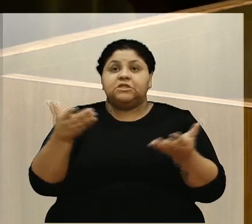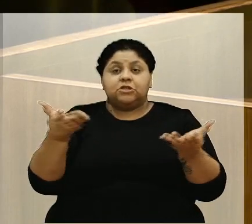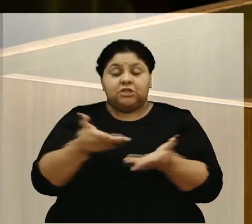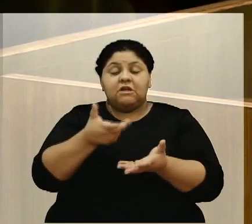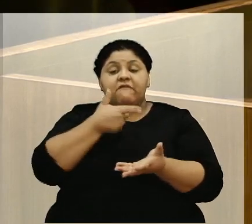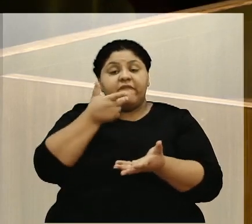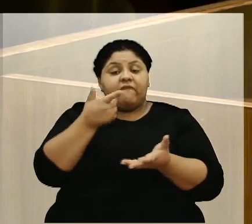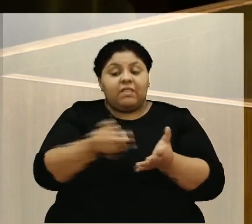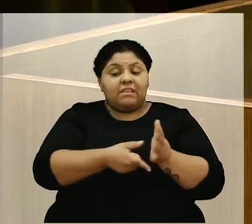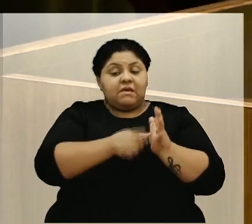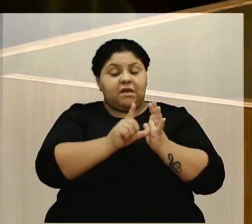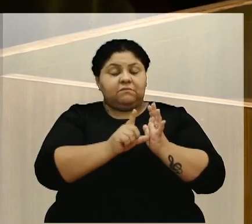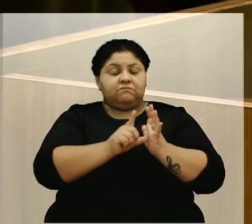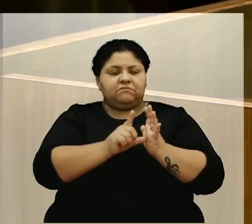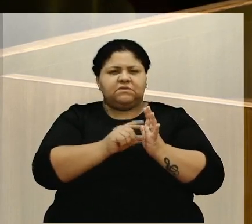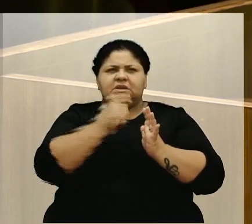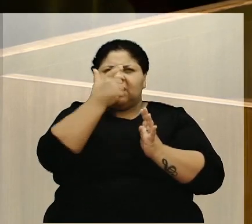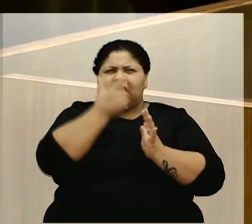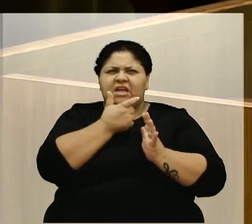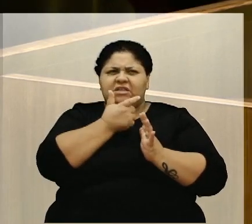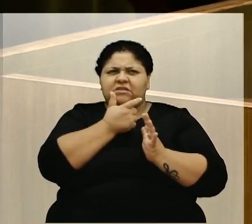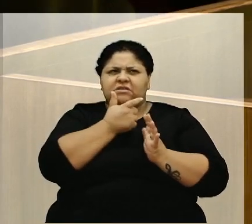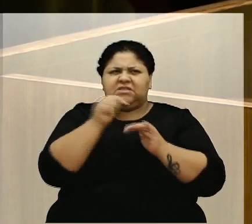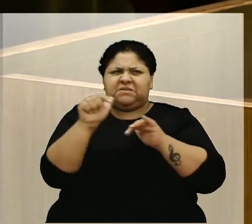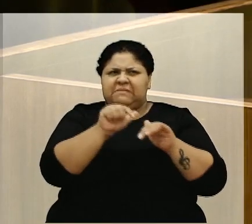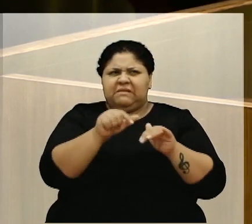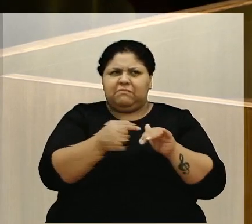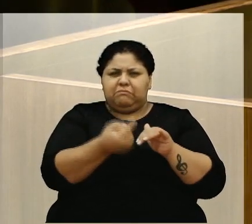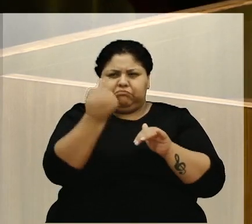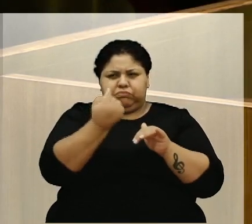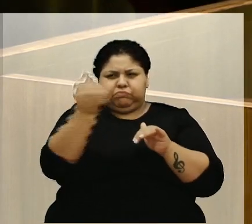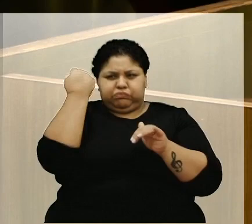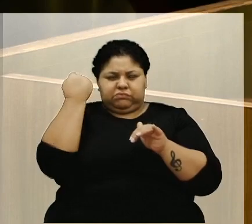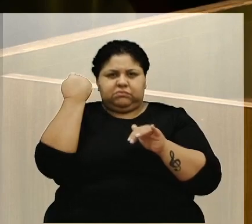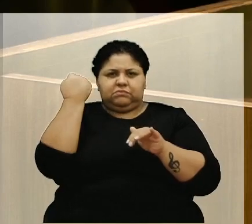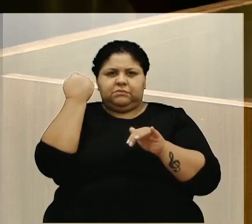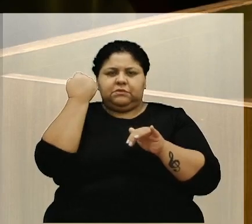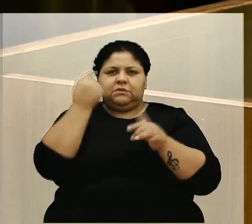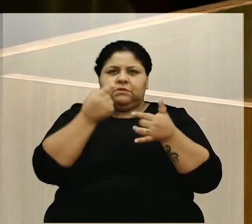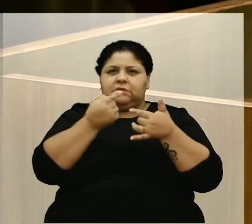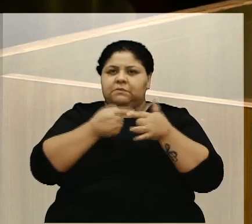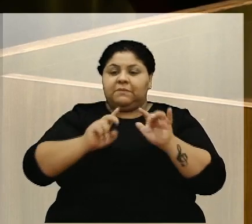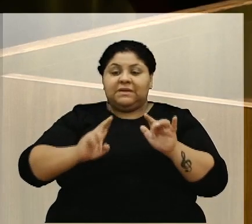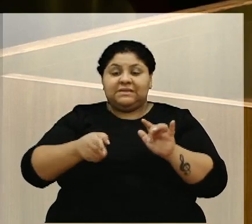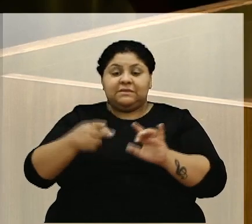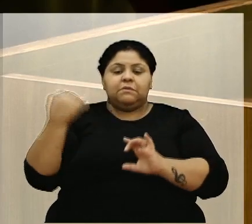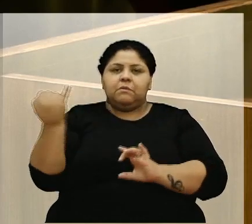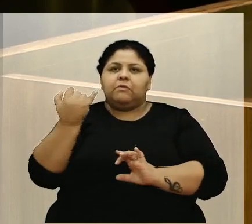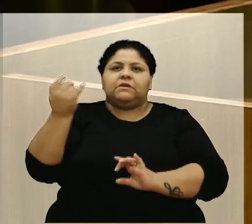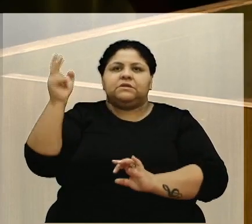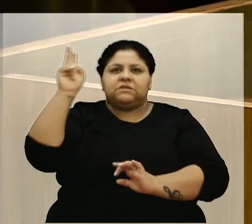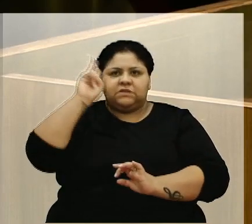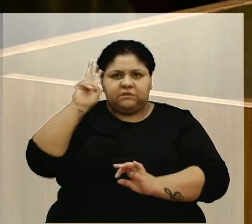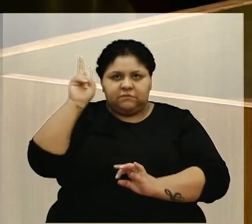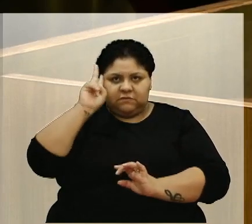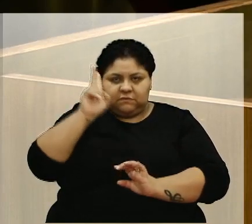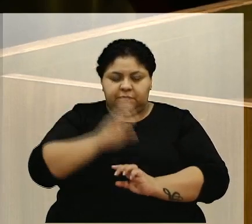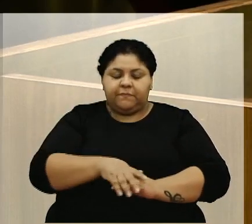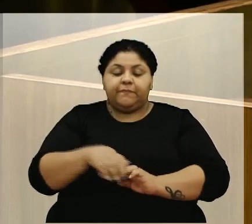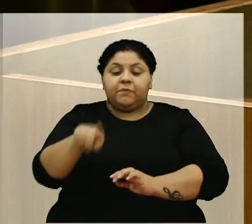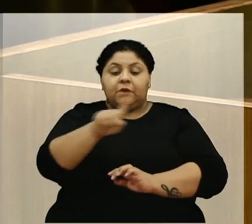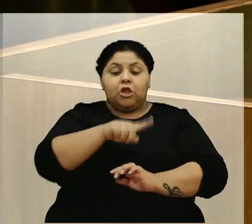sobre isso, acho que a semana retrasada, mas sempre é importante lembrar. Nós estamos